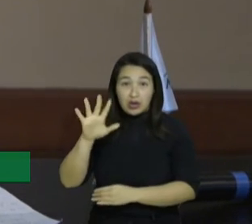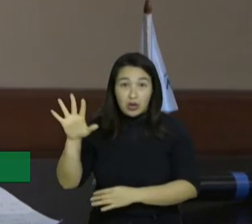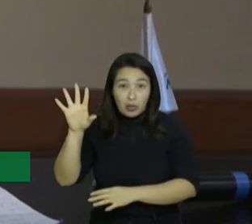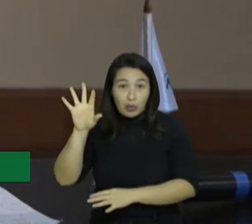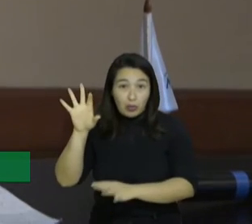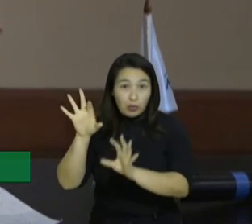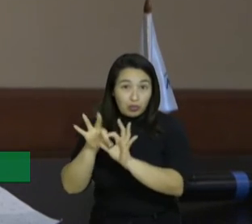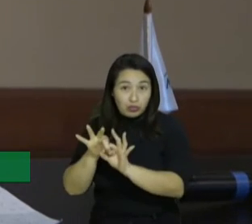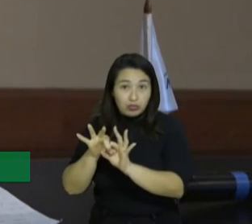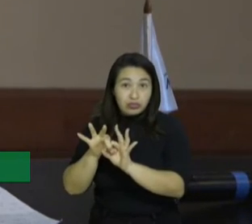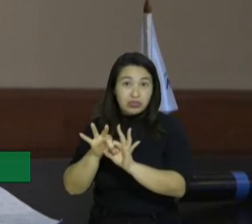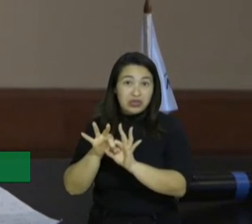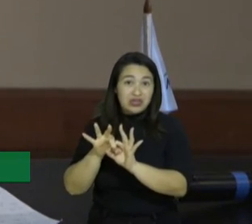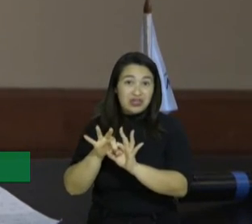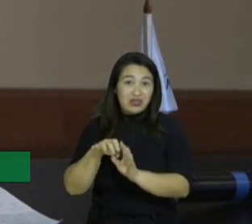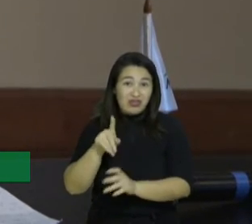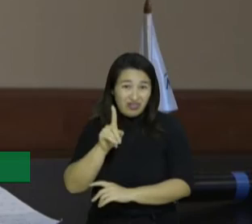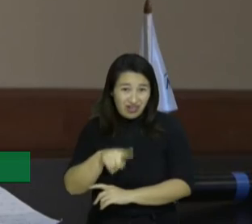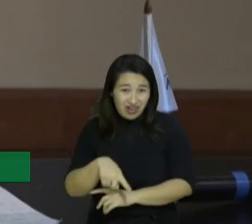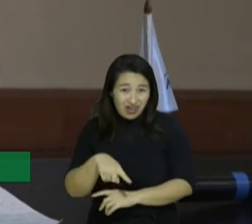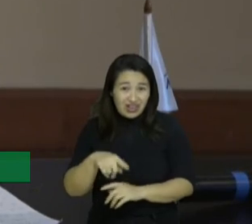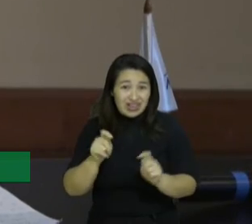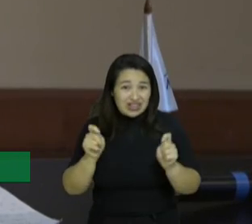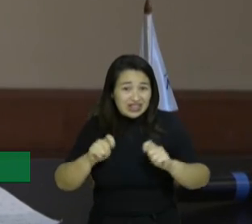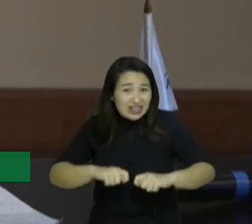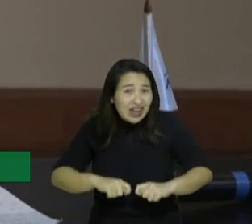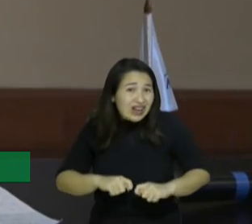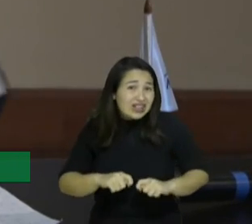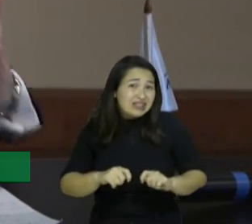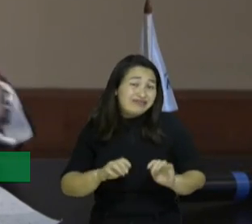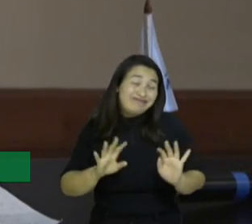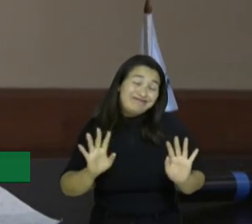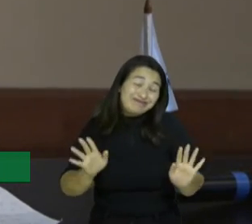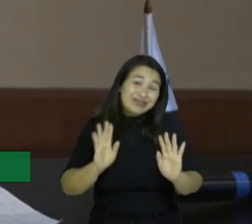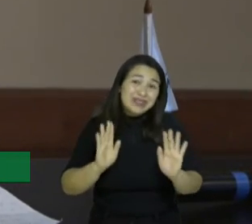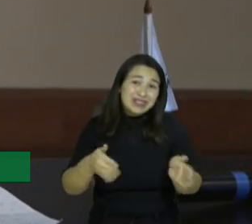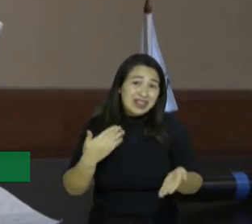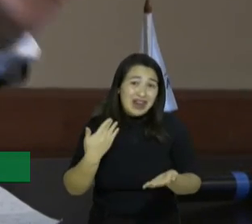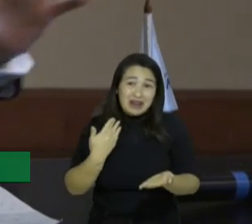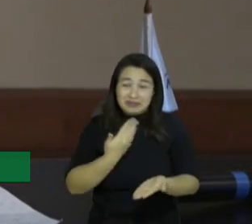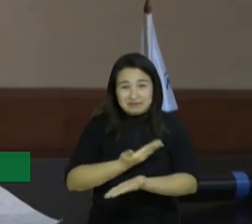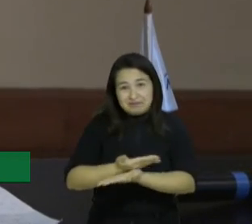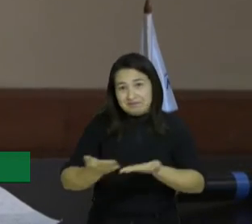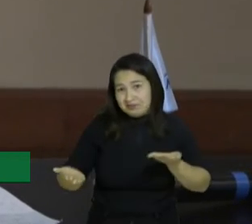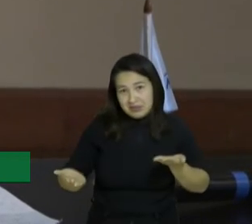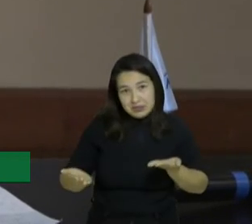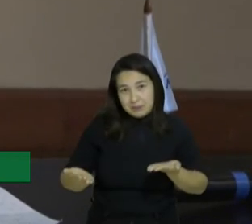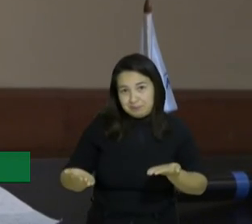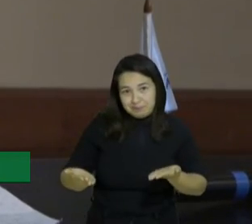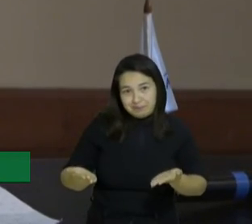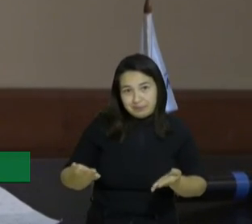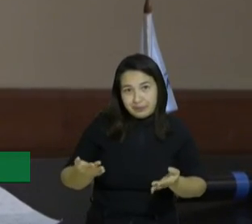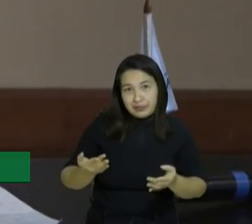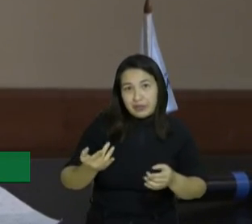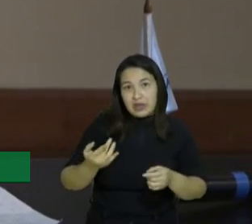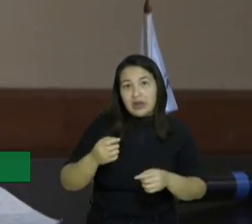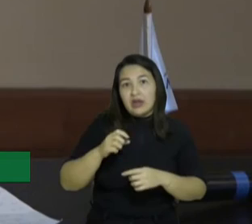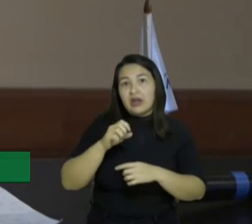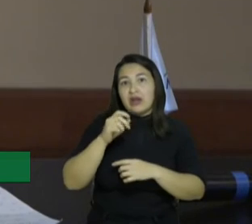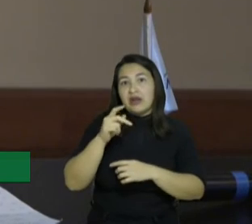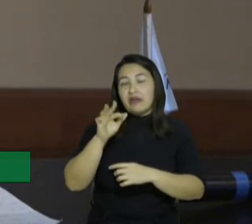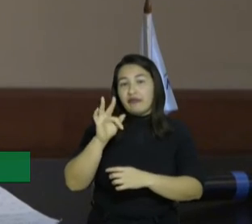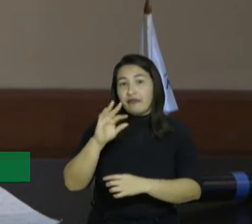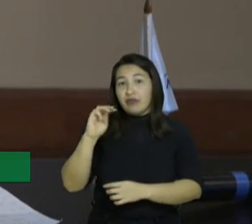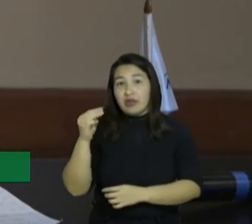acho que passou o time tá embora a sociedade aqui ficou Claro tanto os a a a CNI a FS a